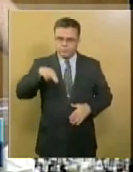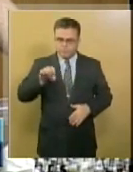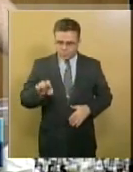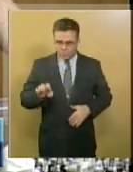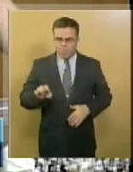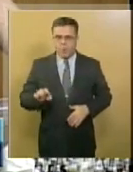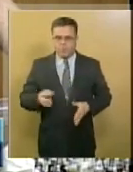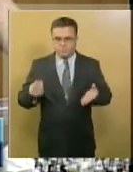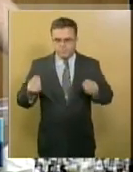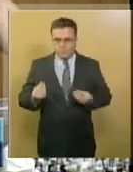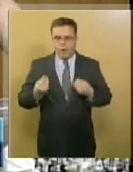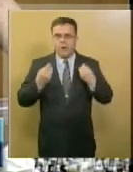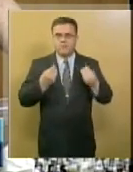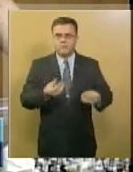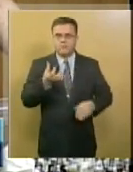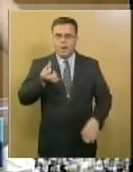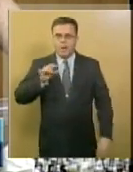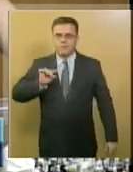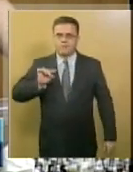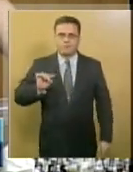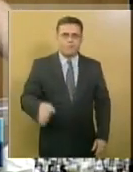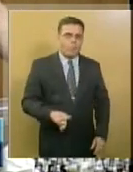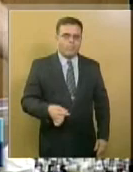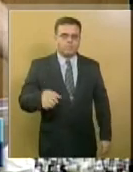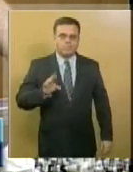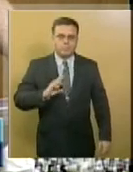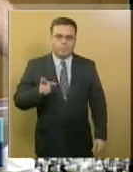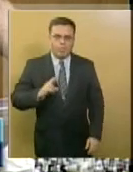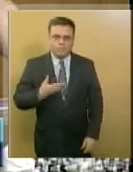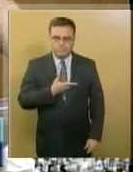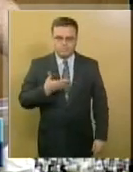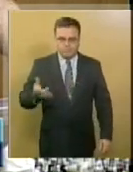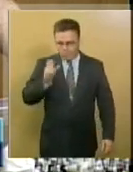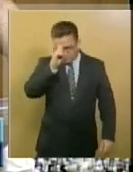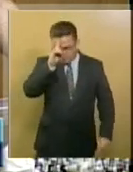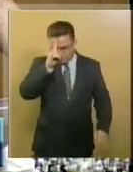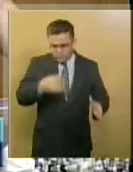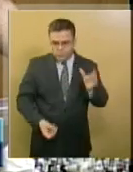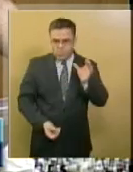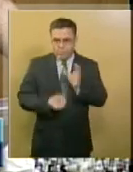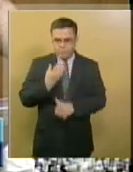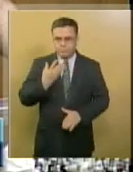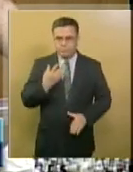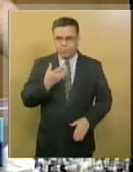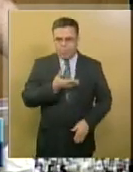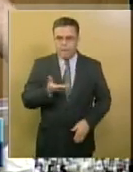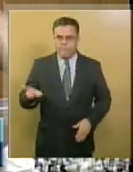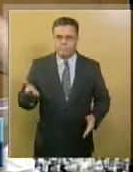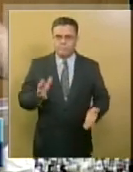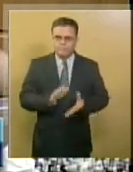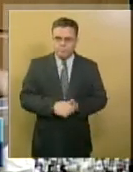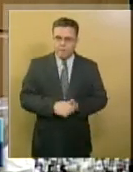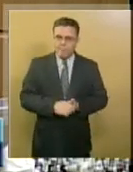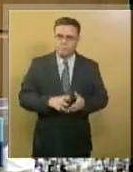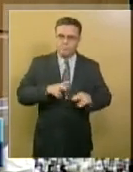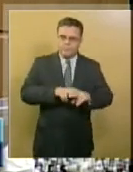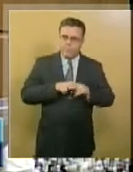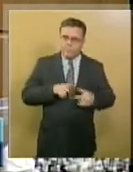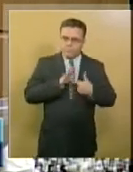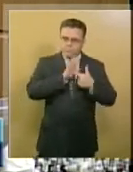Grendene doou 6 milhões de reais para esse hospital passar a existir. Então, o que eu estou